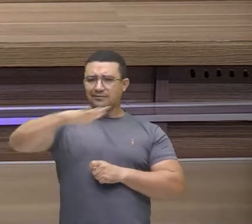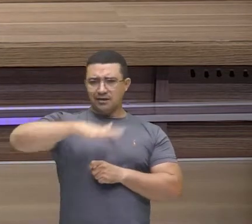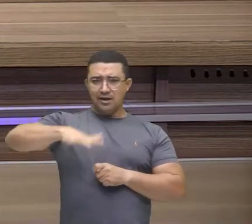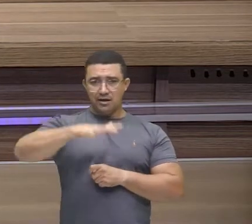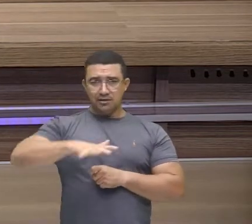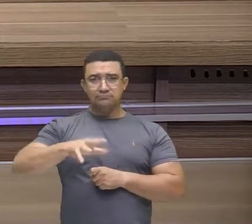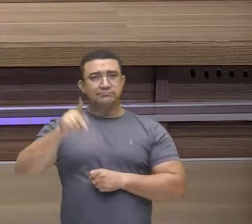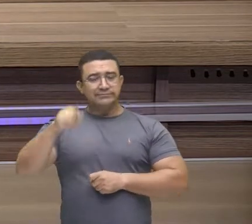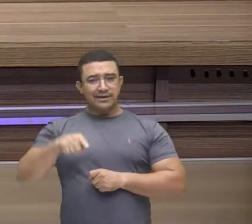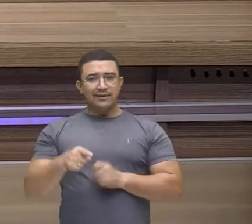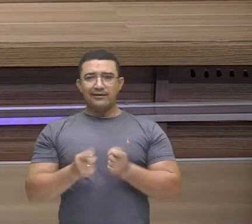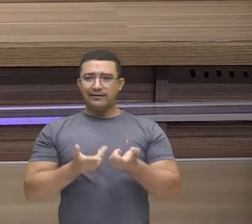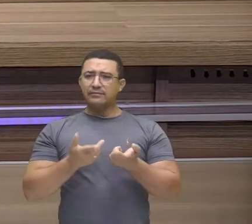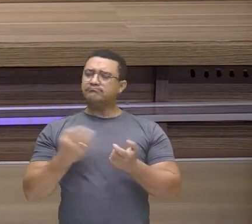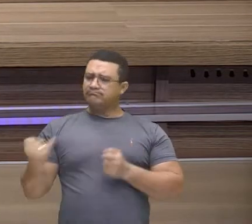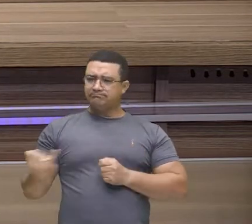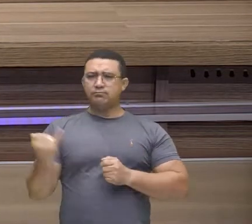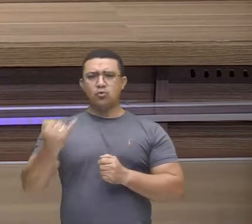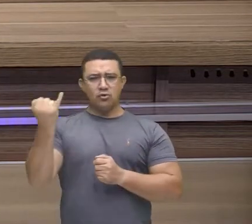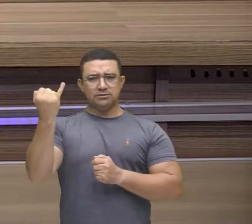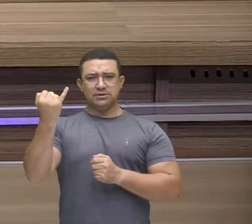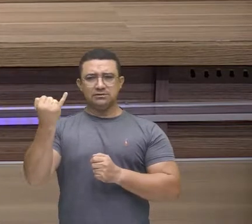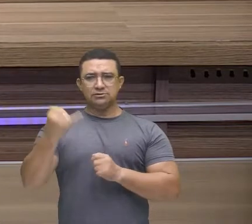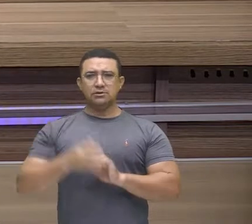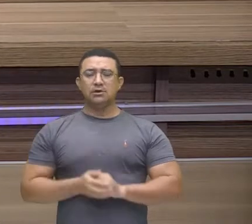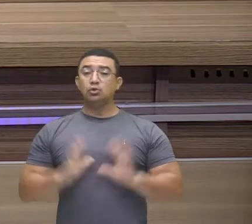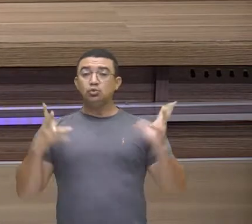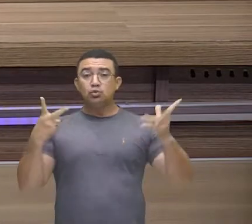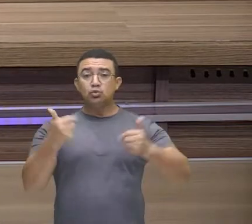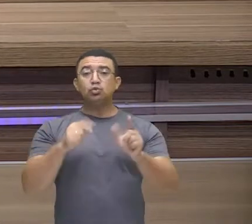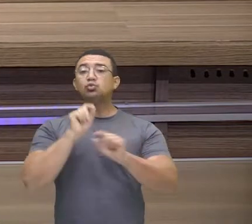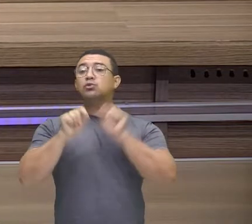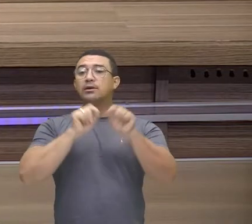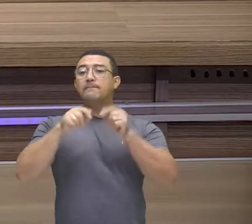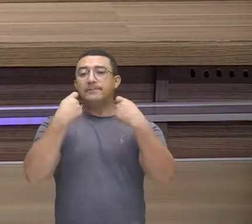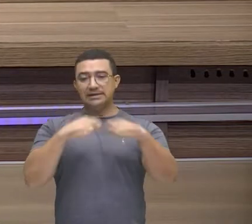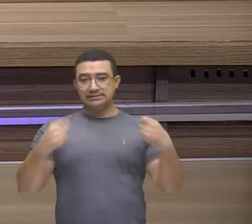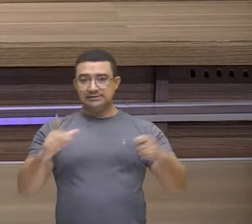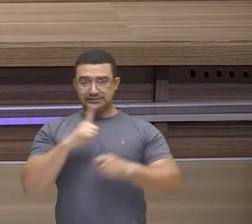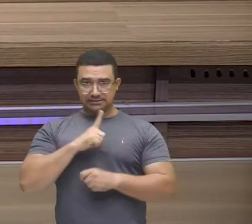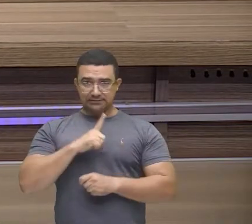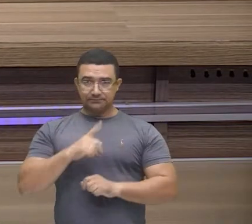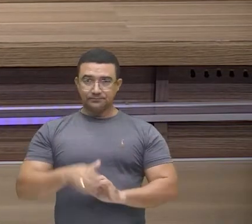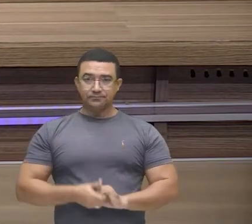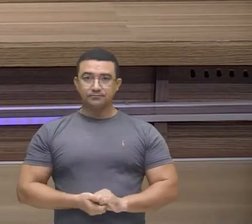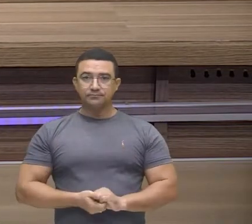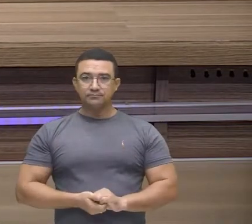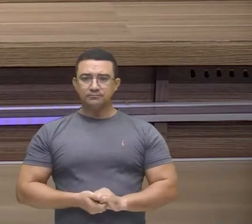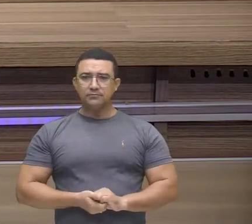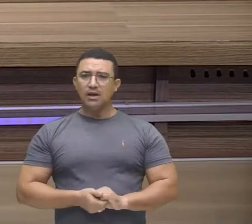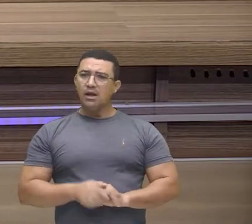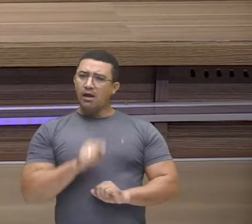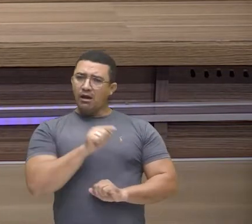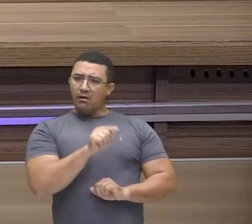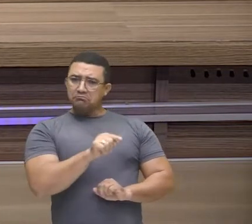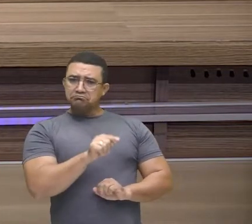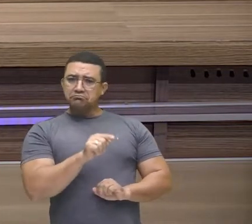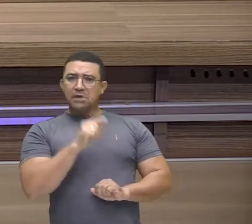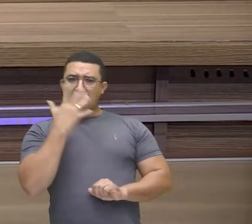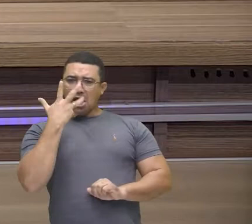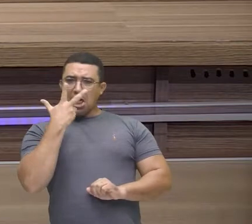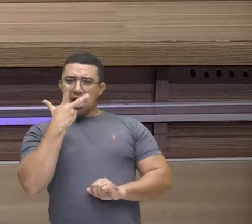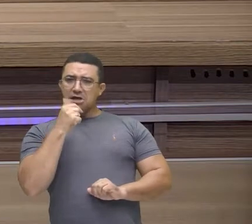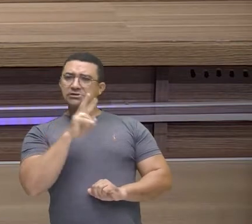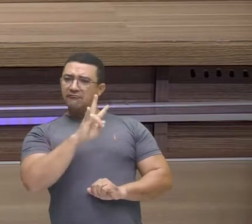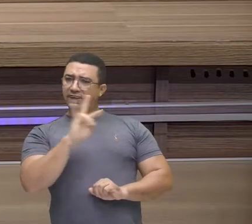parte assim, fundamental em tudo aquilo que a gente precisa dizer. E essa criança vai crescendo, e ela vai